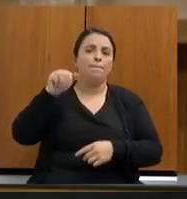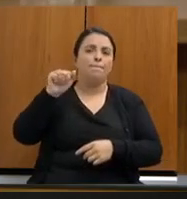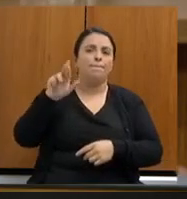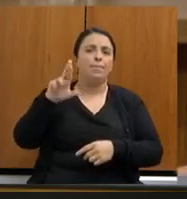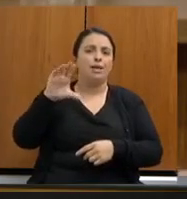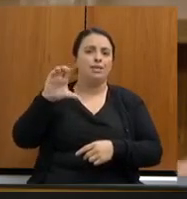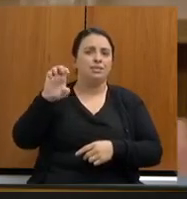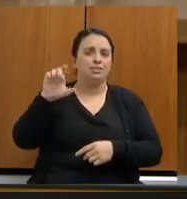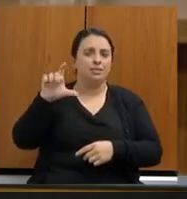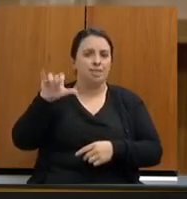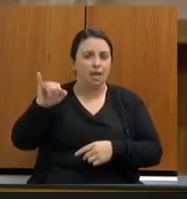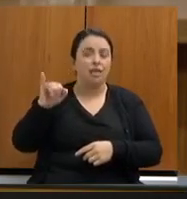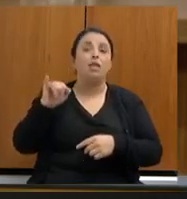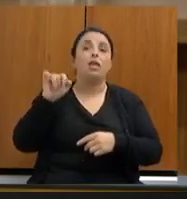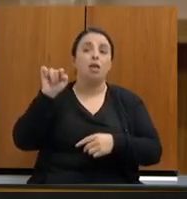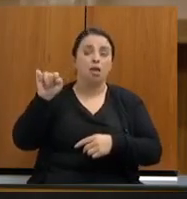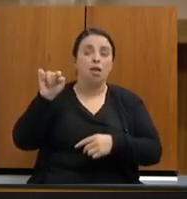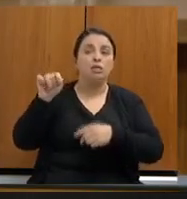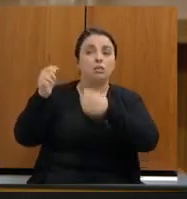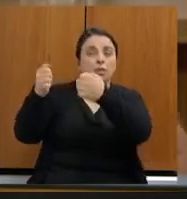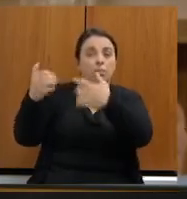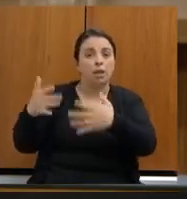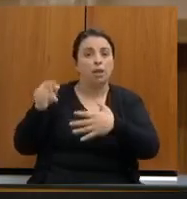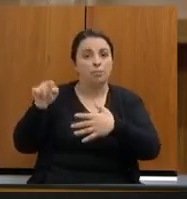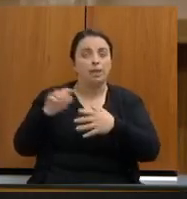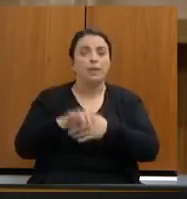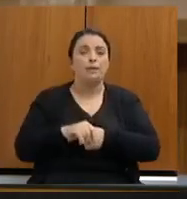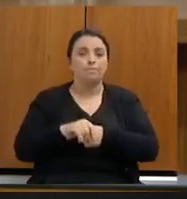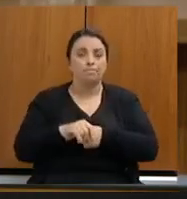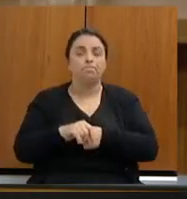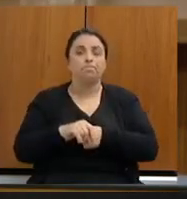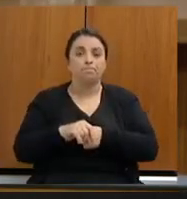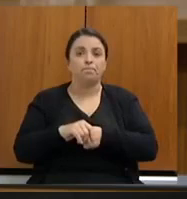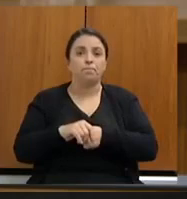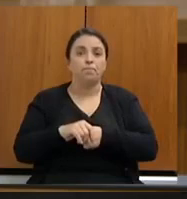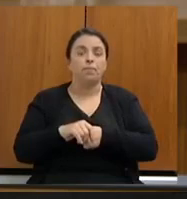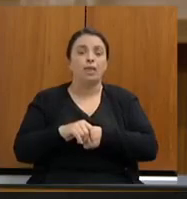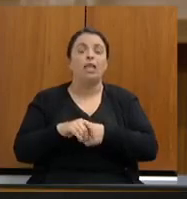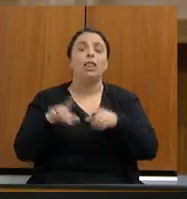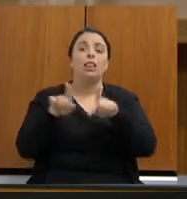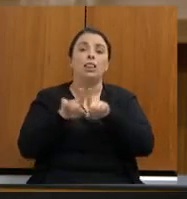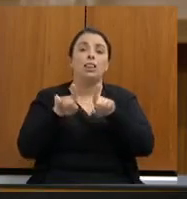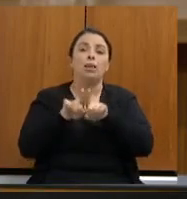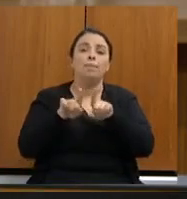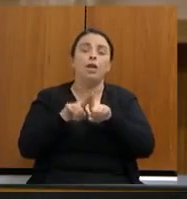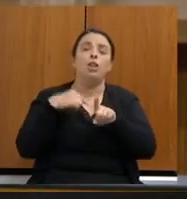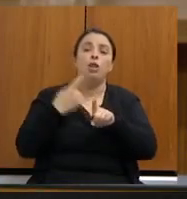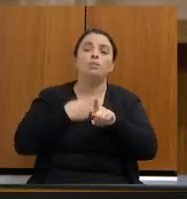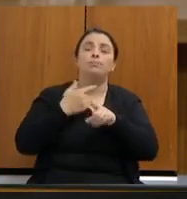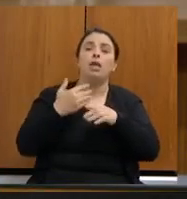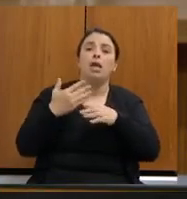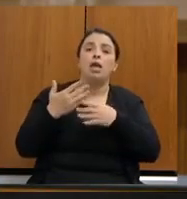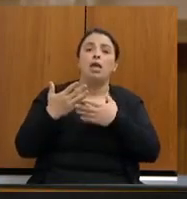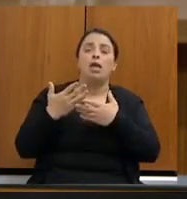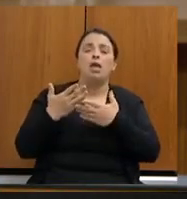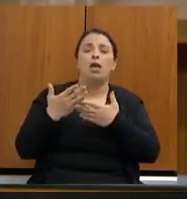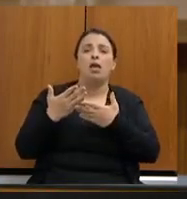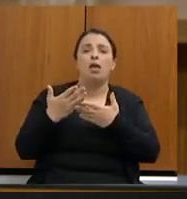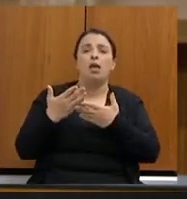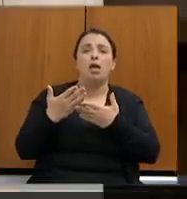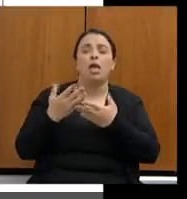Antônio Cartaxo Queiroga Lopes na sequência pode passar da mesma forma nós enviamos